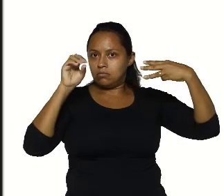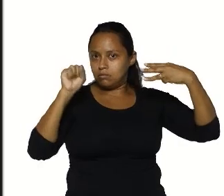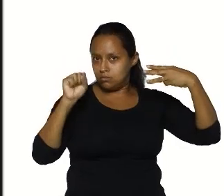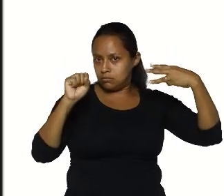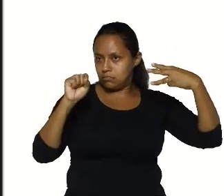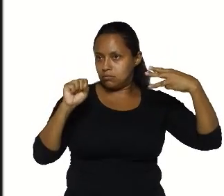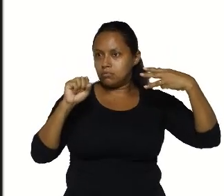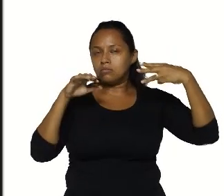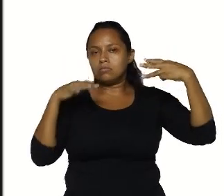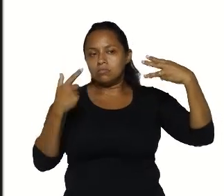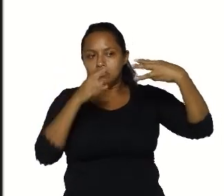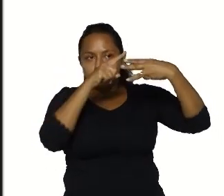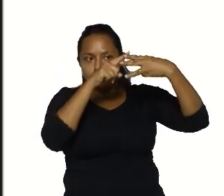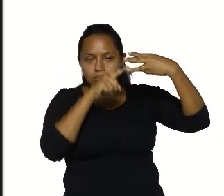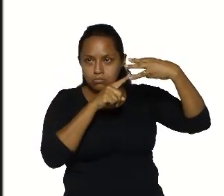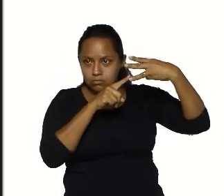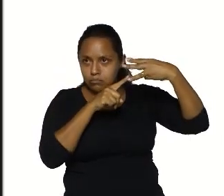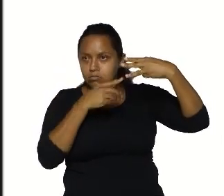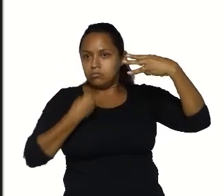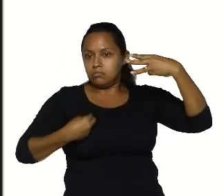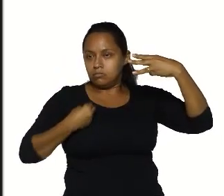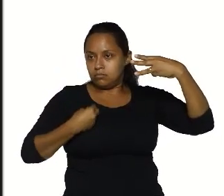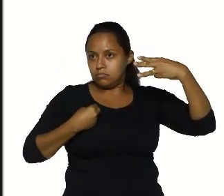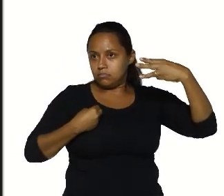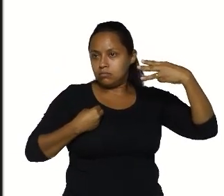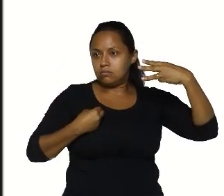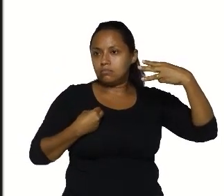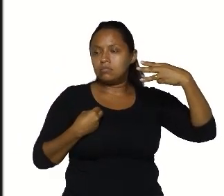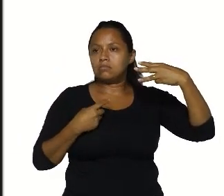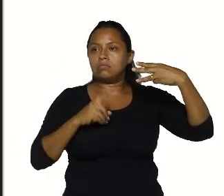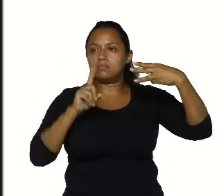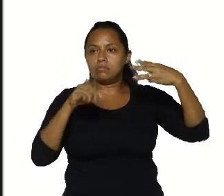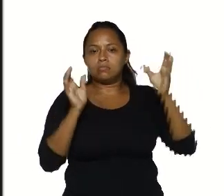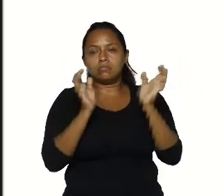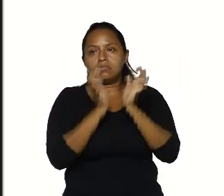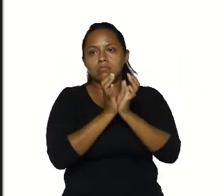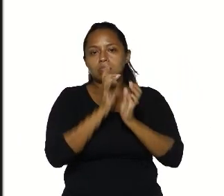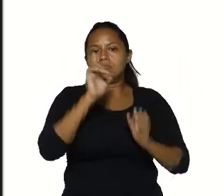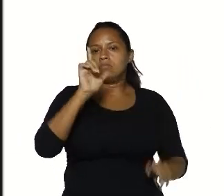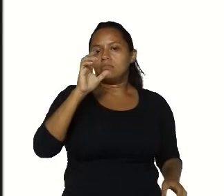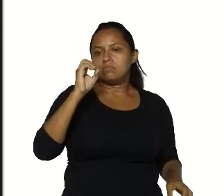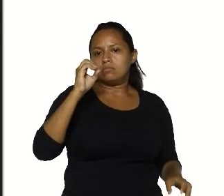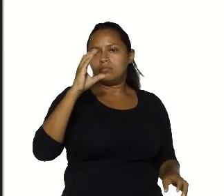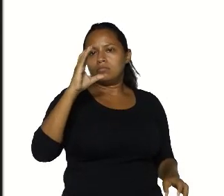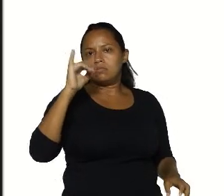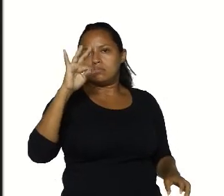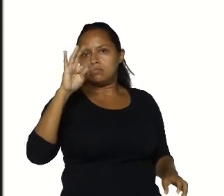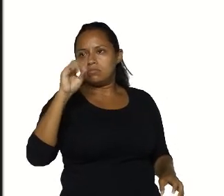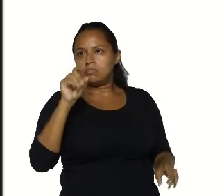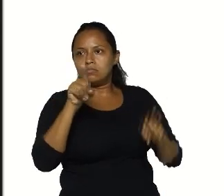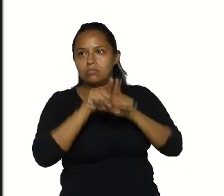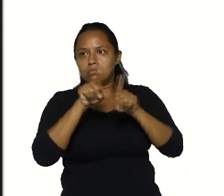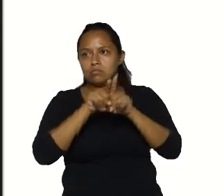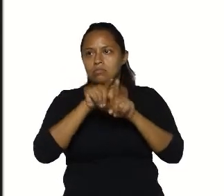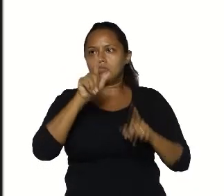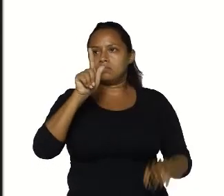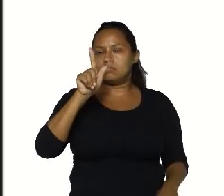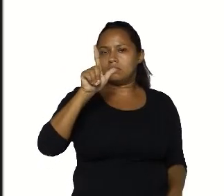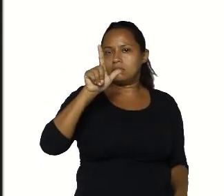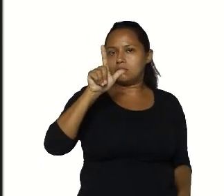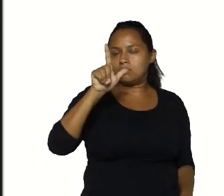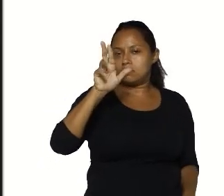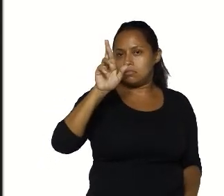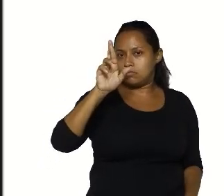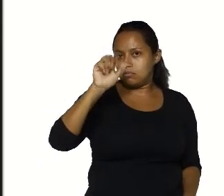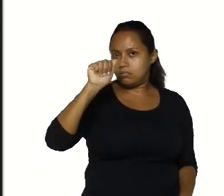razão, neutrófilo, basófilo e eosinófilo são leucócitos classificados como granulócitos,